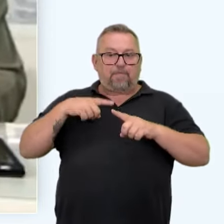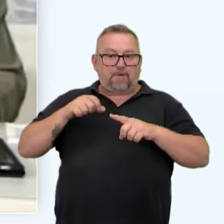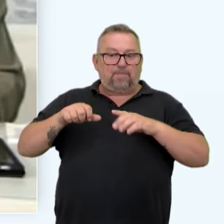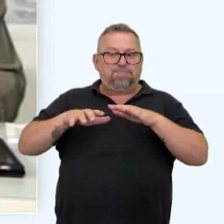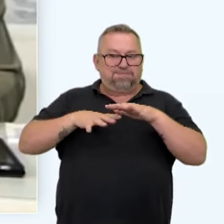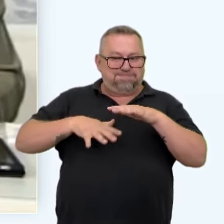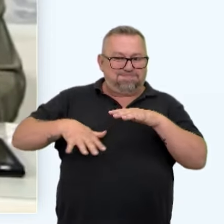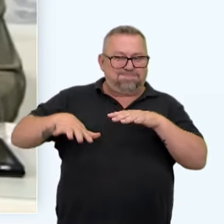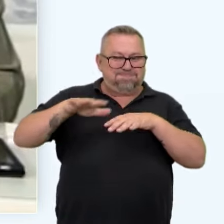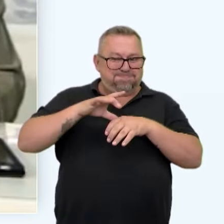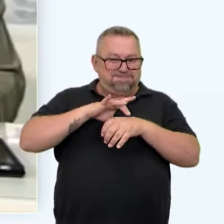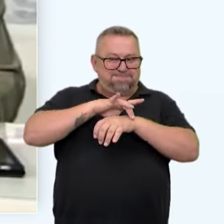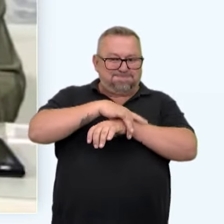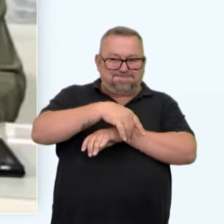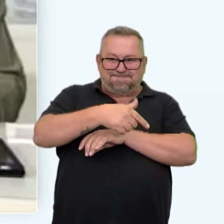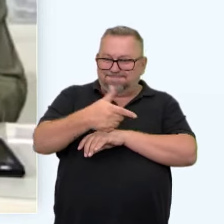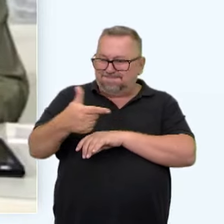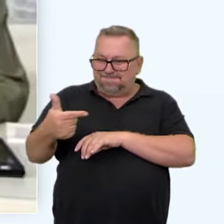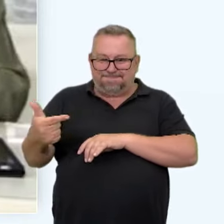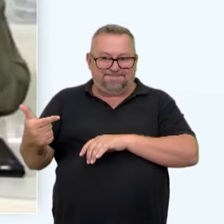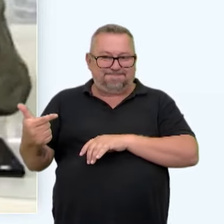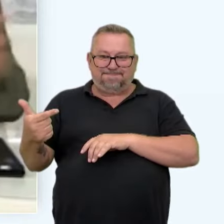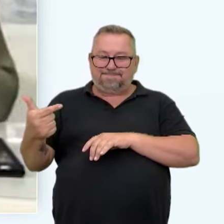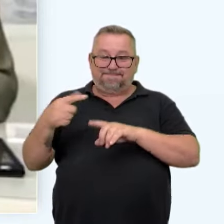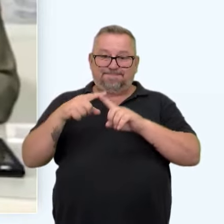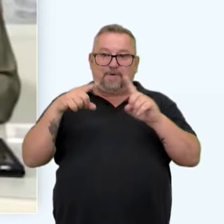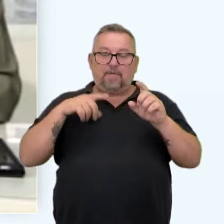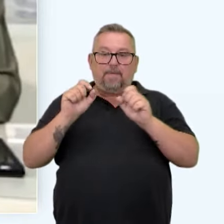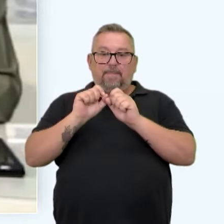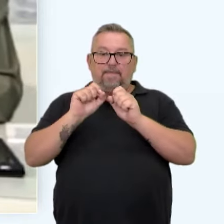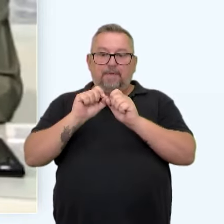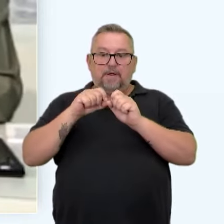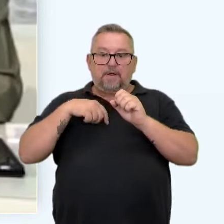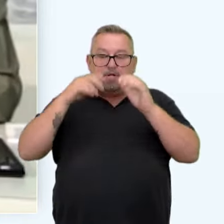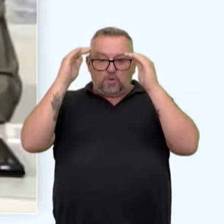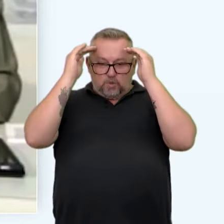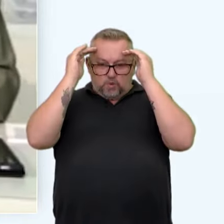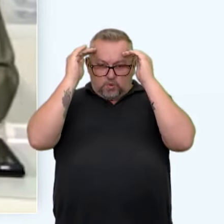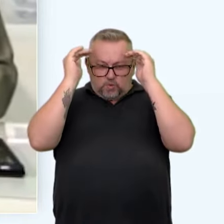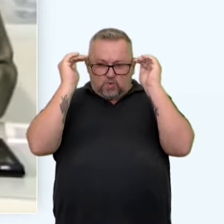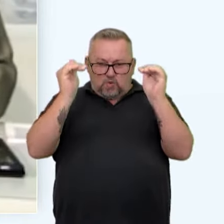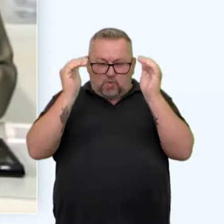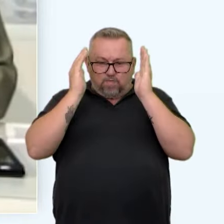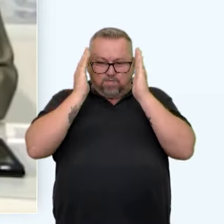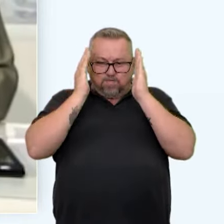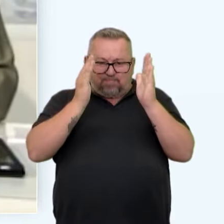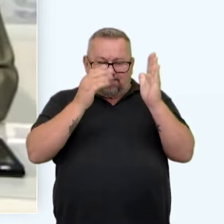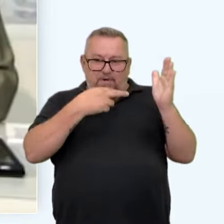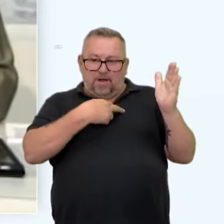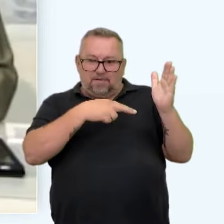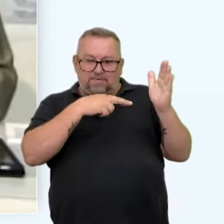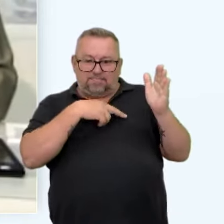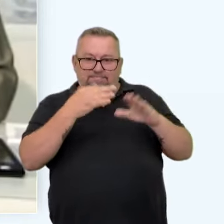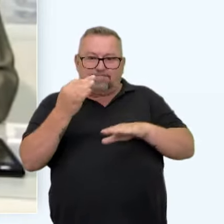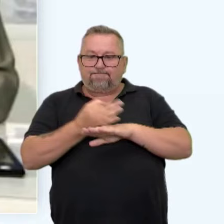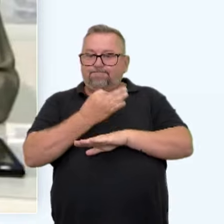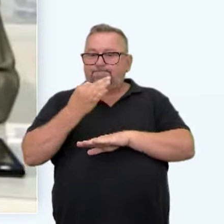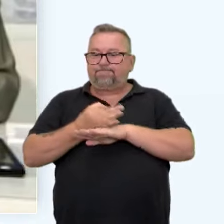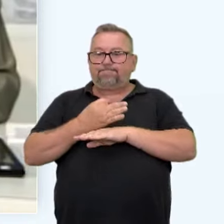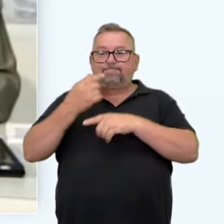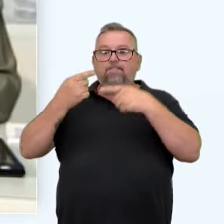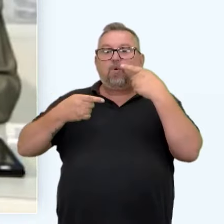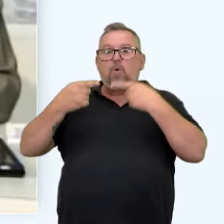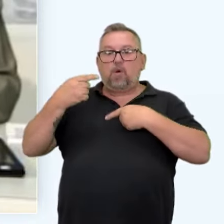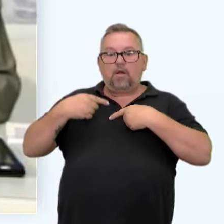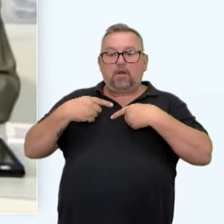da insegurança não se limita à explosão do fanatismo religioso e da intolerância política.